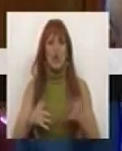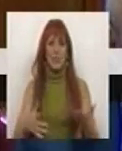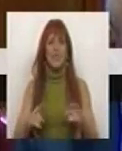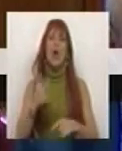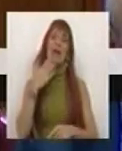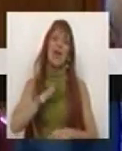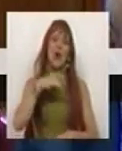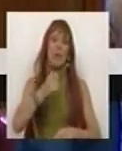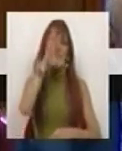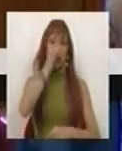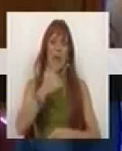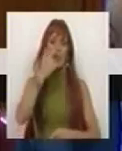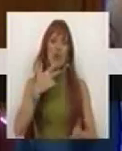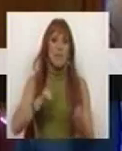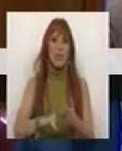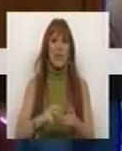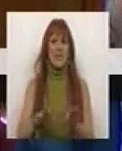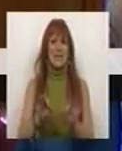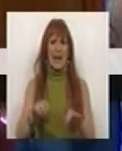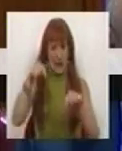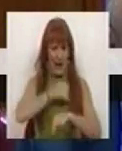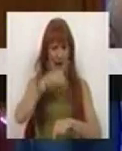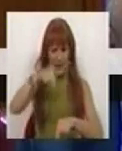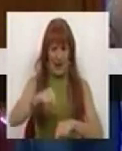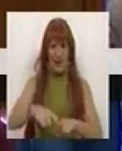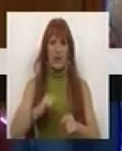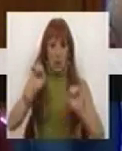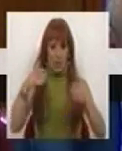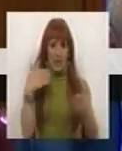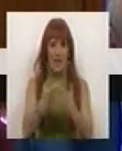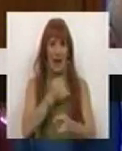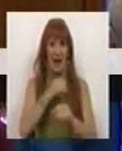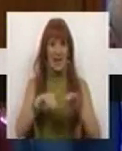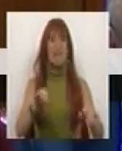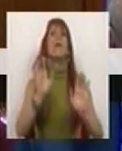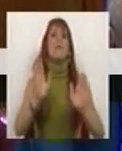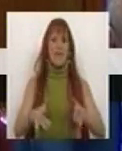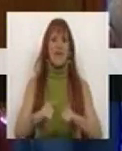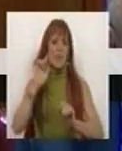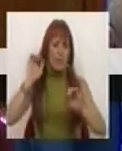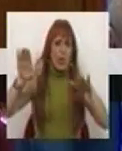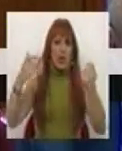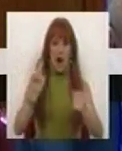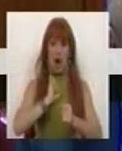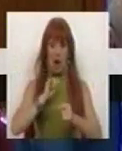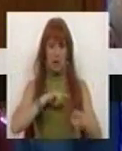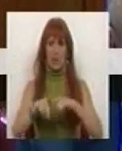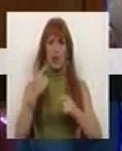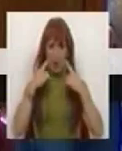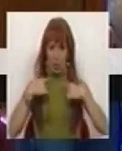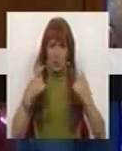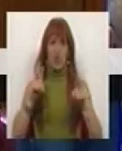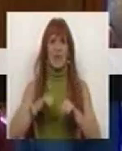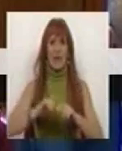autênticas, pessoas verdadeiras, pessoas que são cá residentes, e por isso a prioridade à habitação acessível tem que ser uma prioridade das nossas políticas